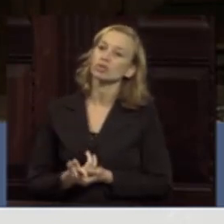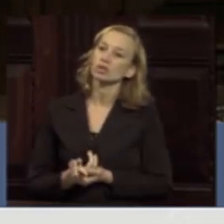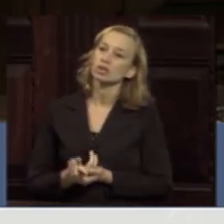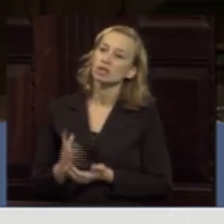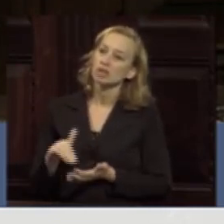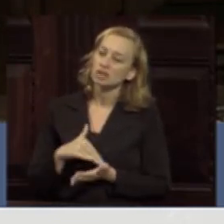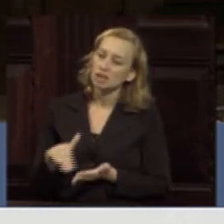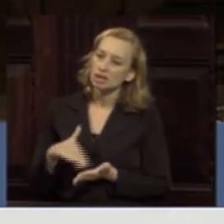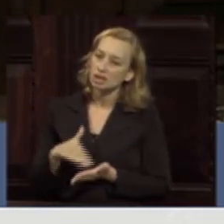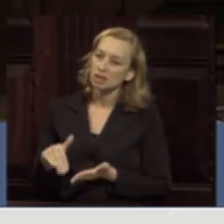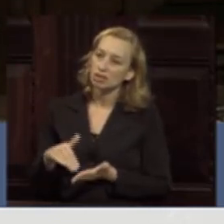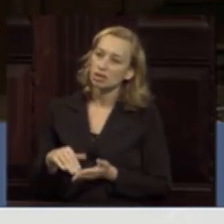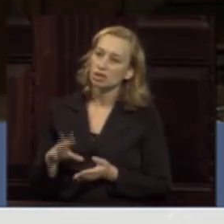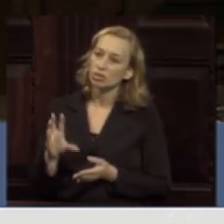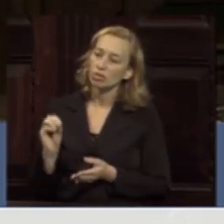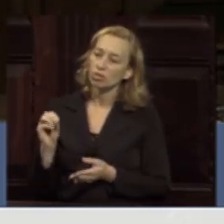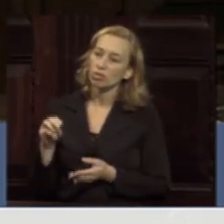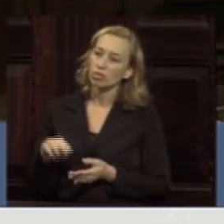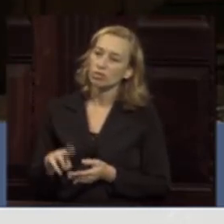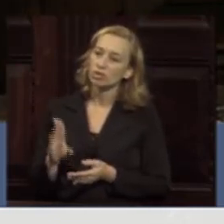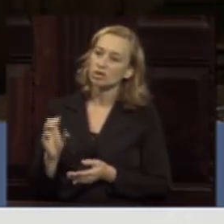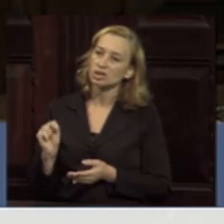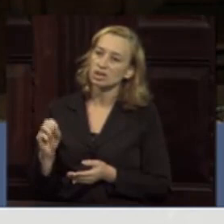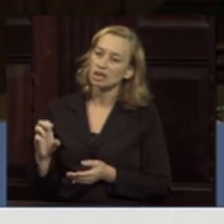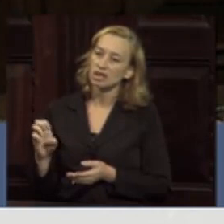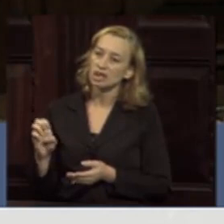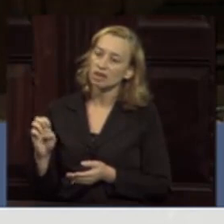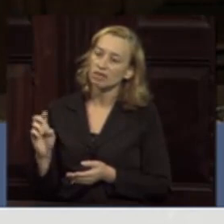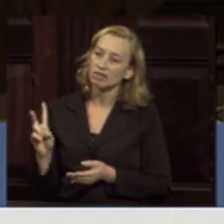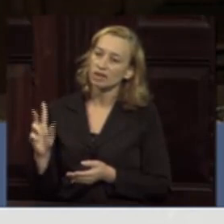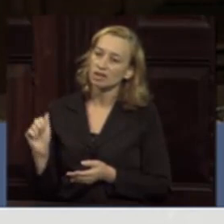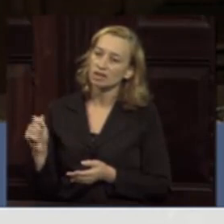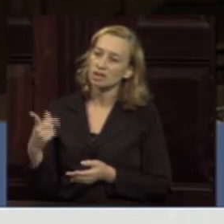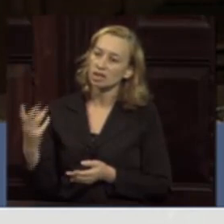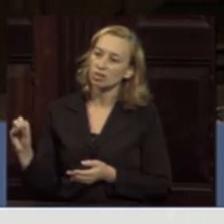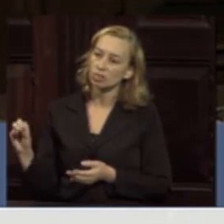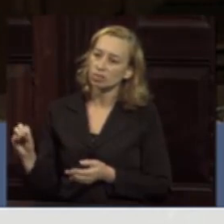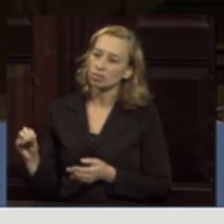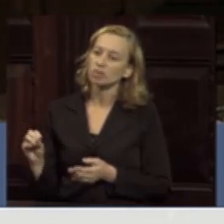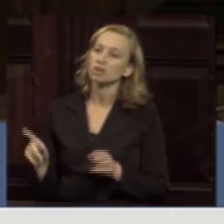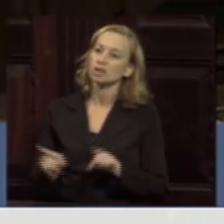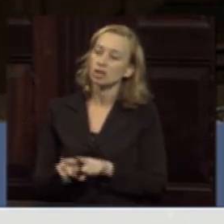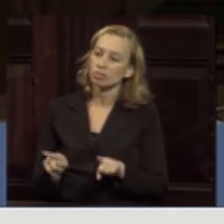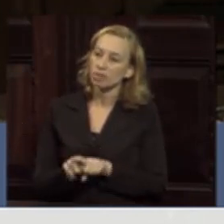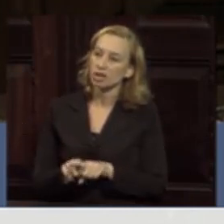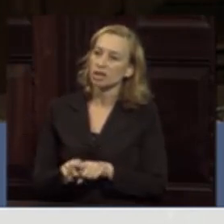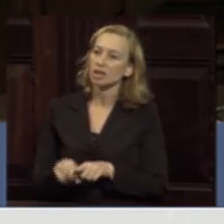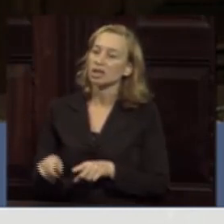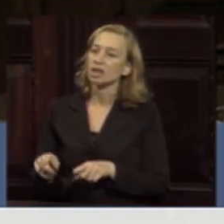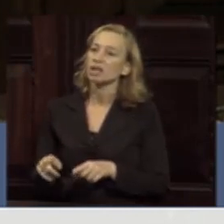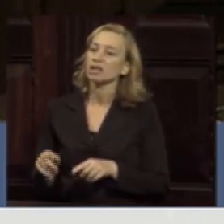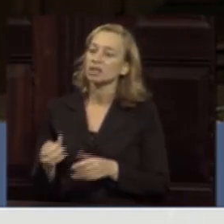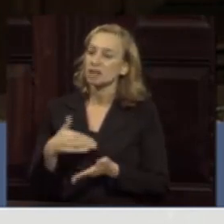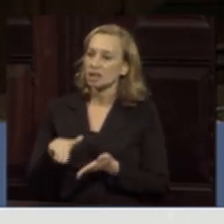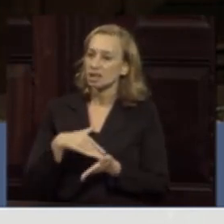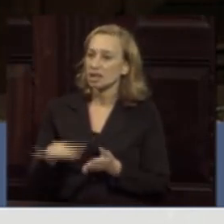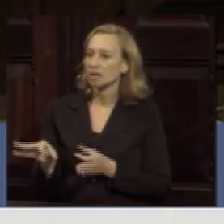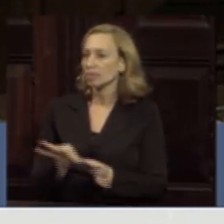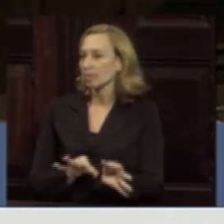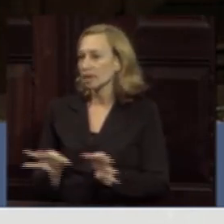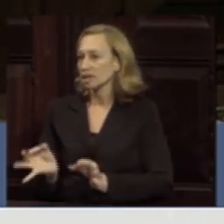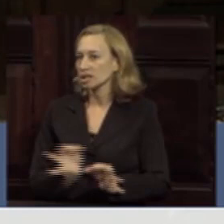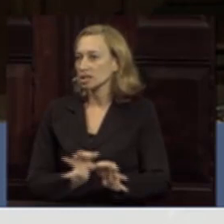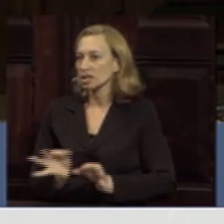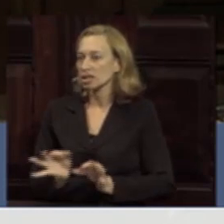a secretária de Conservação, Deise Monassa, a secretária de Planejamento e Modernização da Gestão, Giovana Victor, a secretária